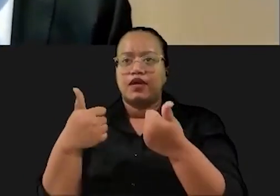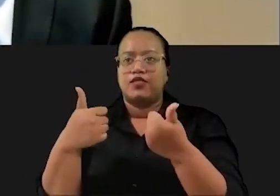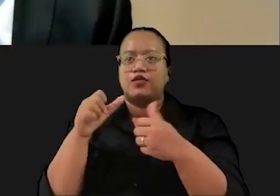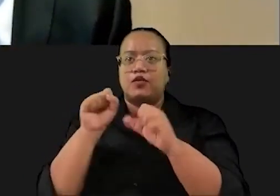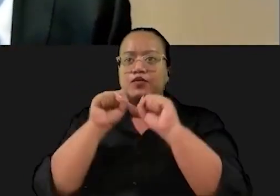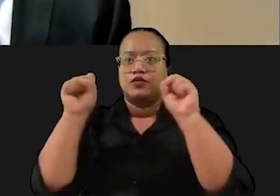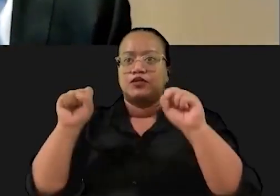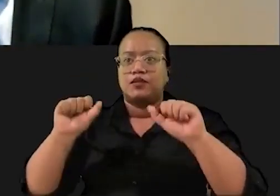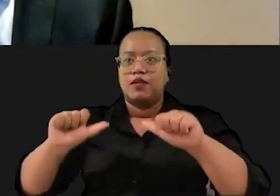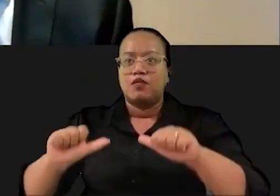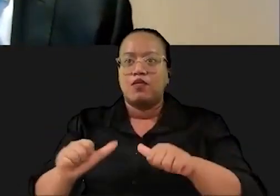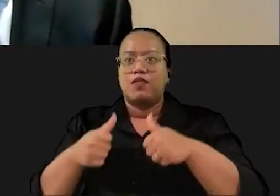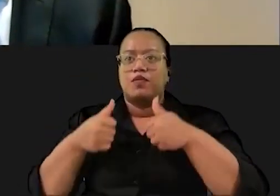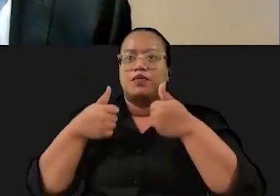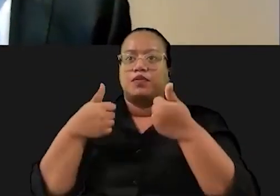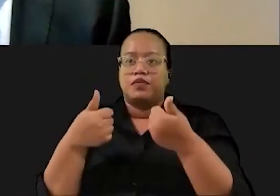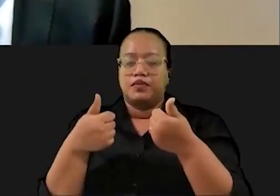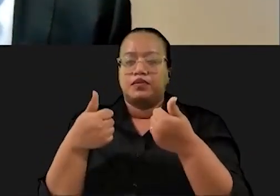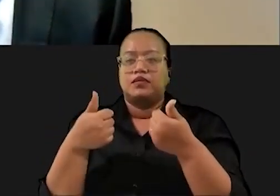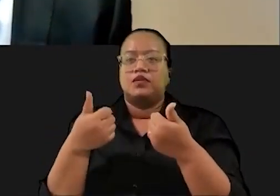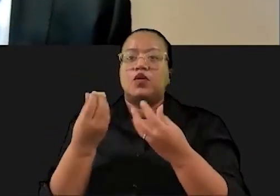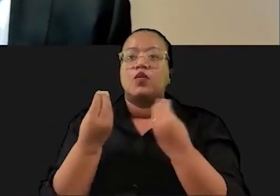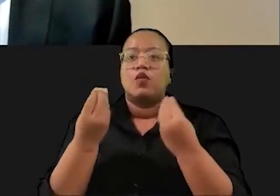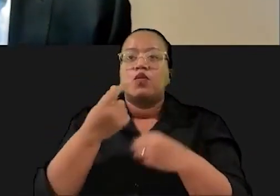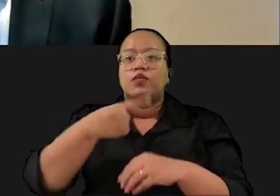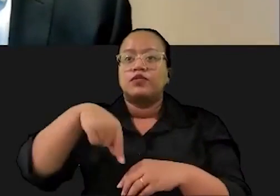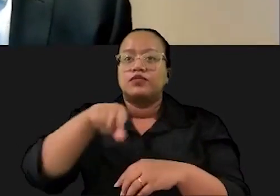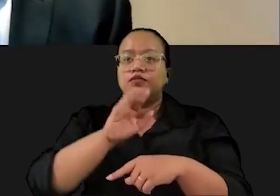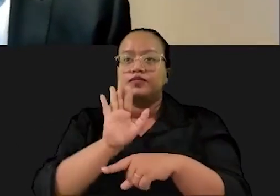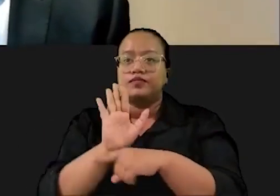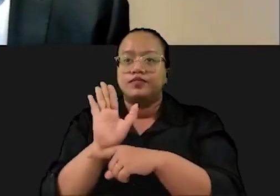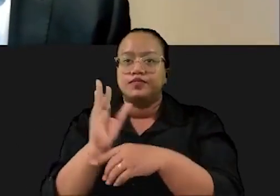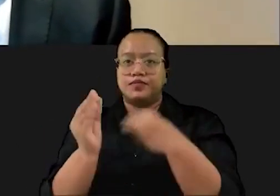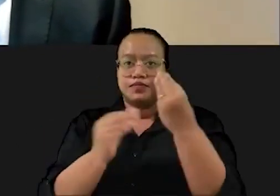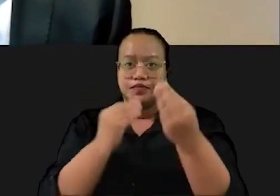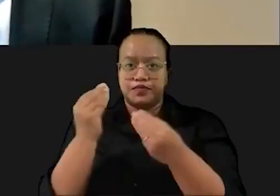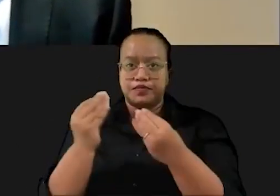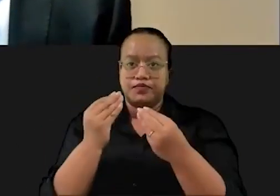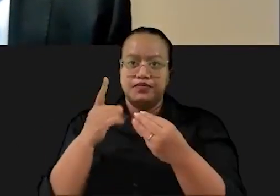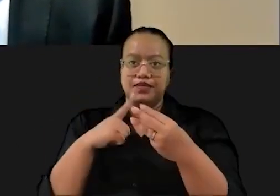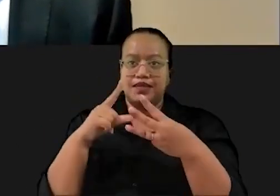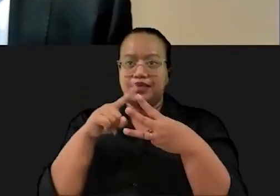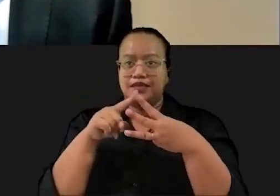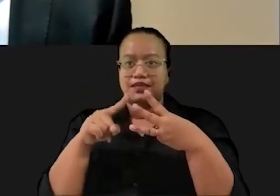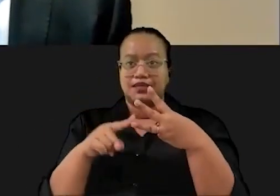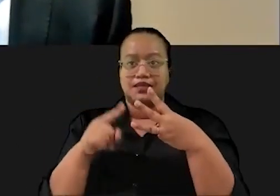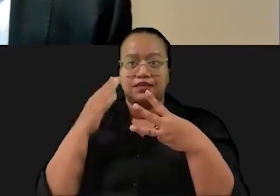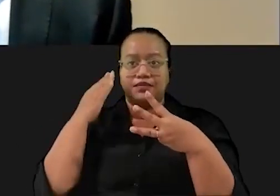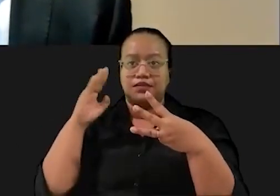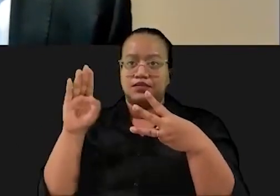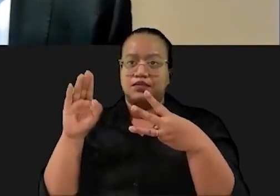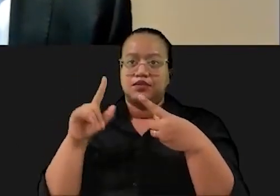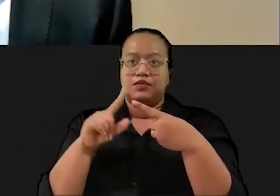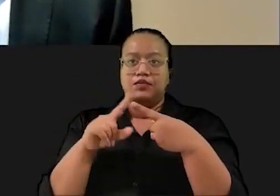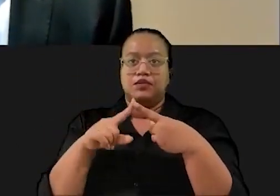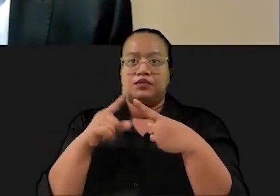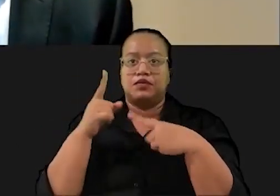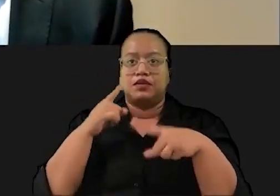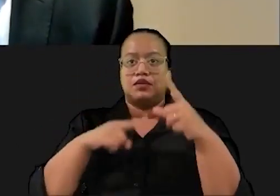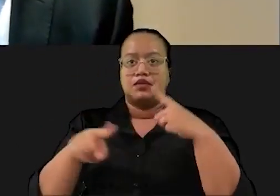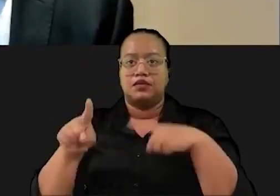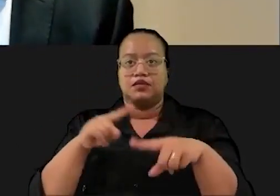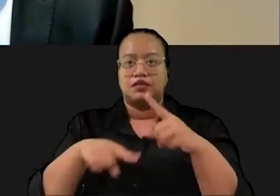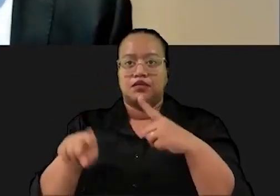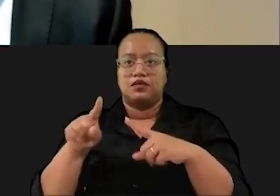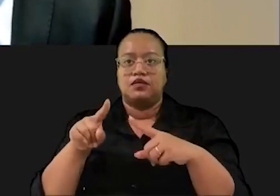sistema melhor? Acho que são 3 itens principais. A governança do sistema, né?